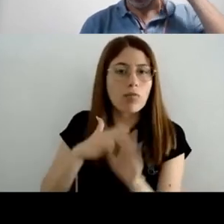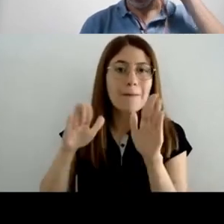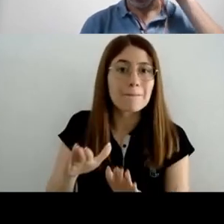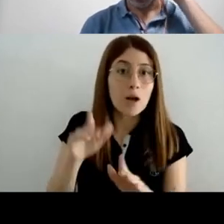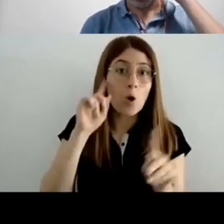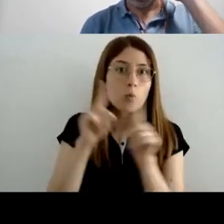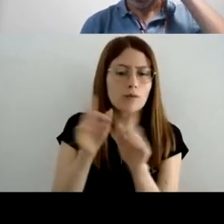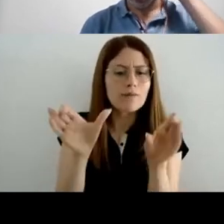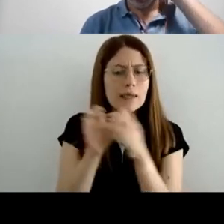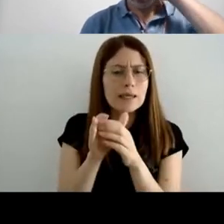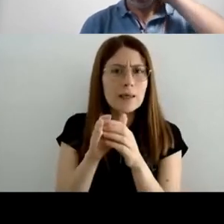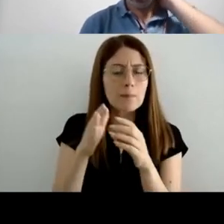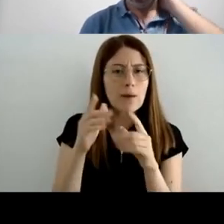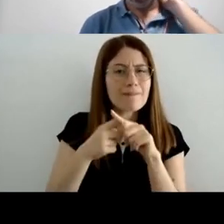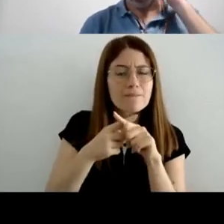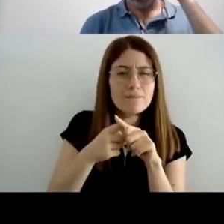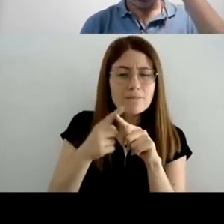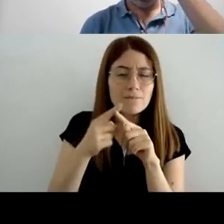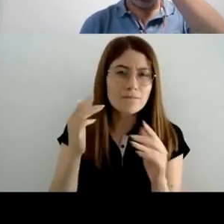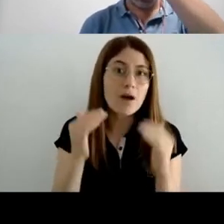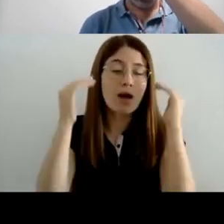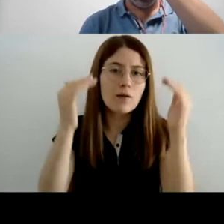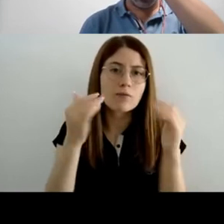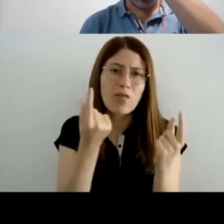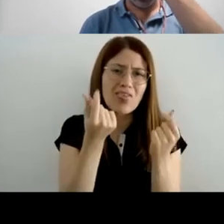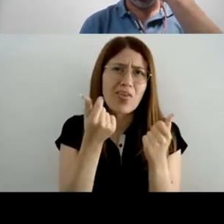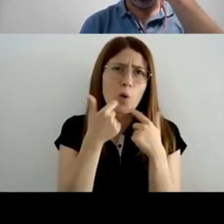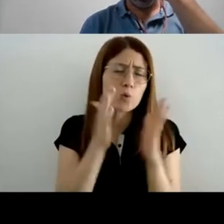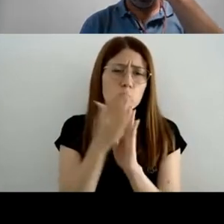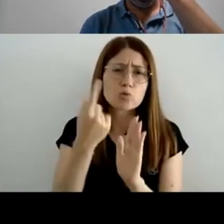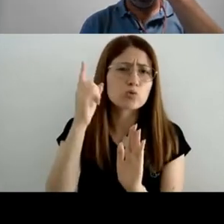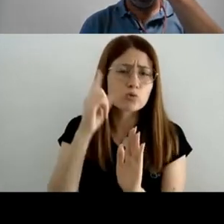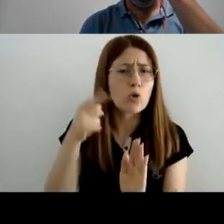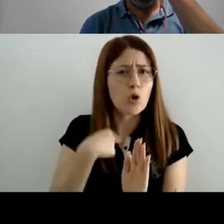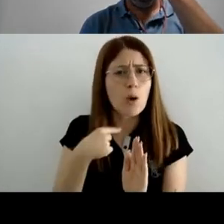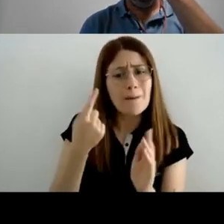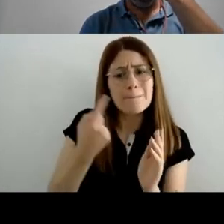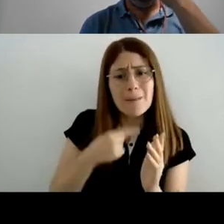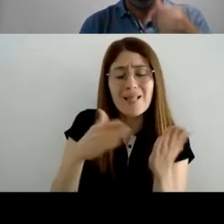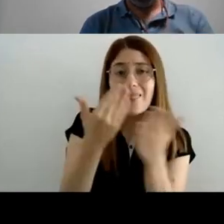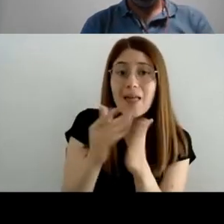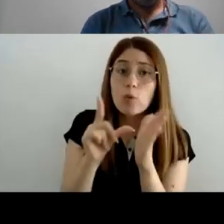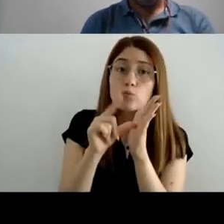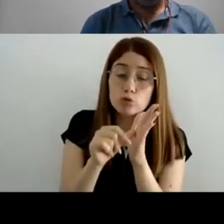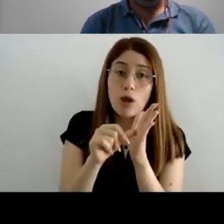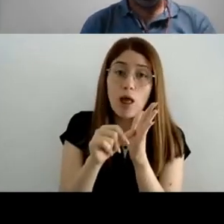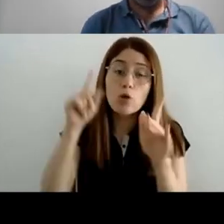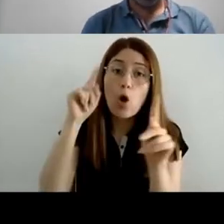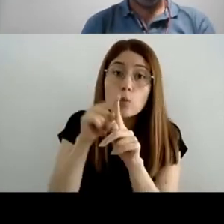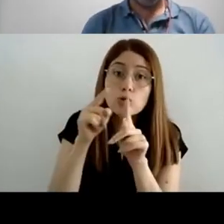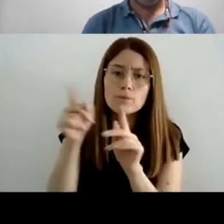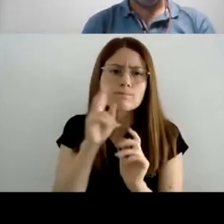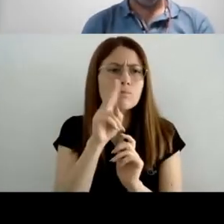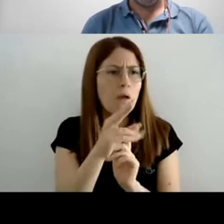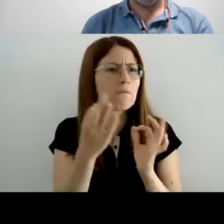altamente motivadas, nós não tínhamos, o dinheiro não é tudo, nós sabemos, nós tínhamos que lhes dar projetos que eles viessem a ver que